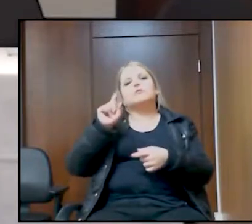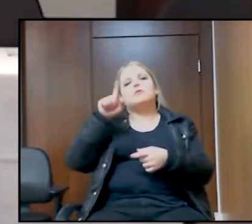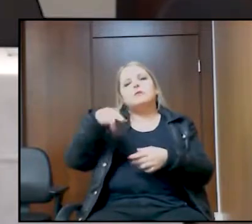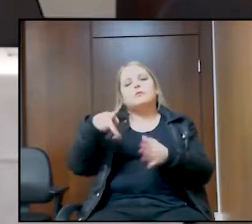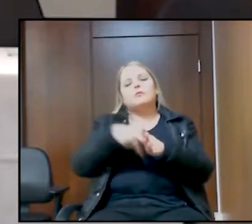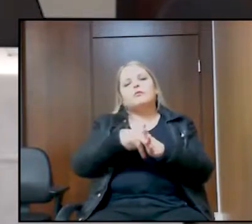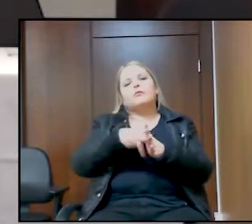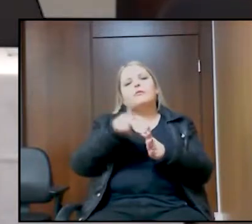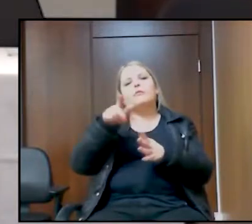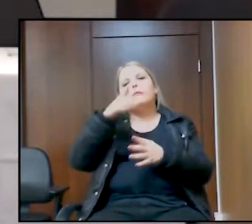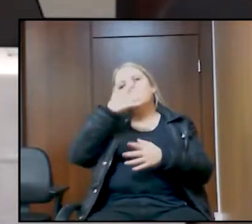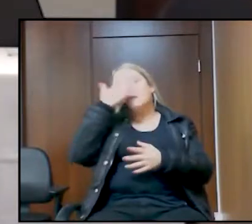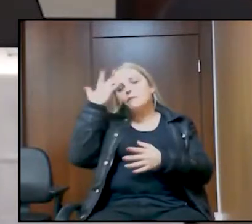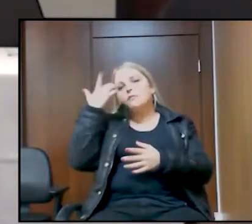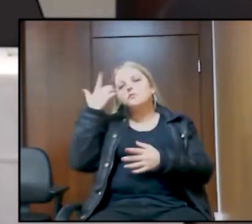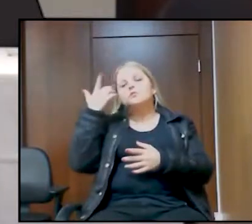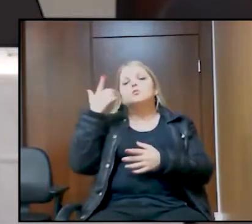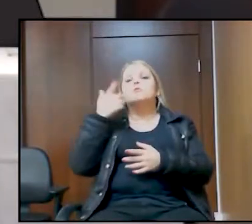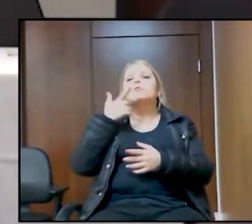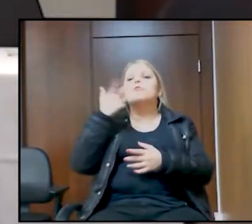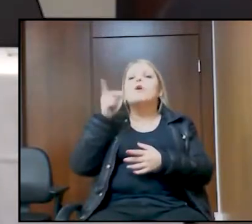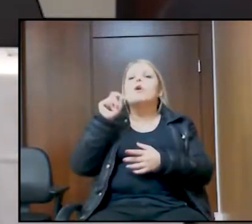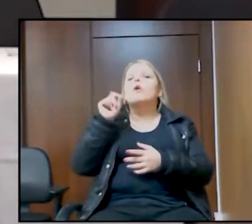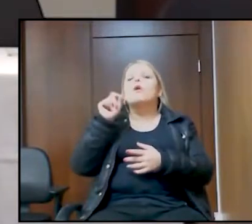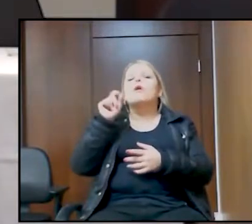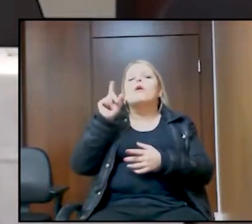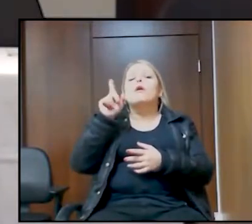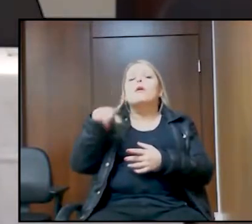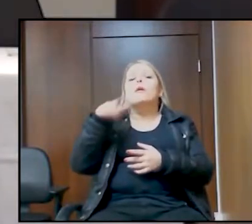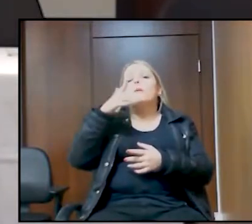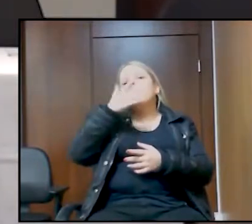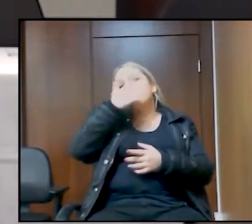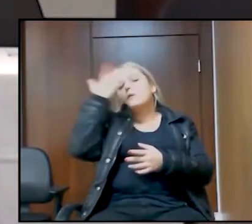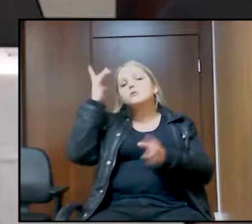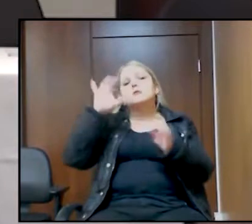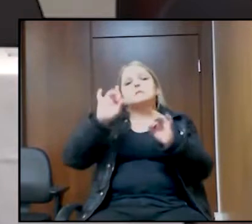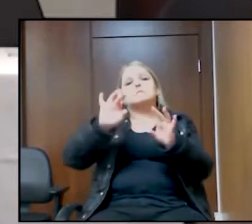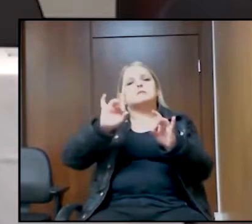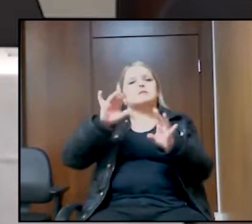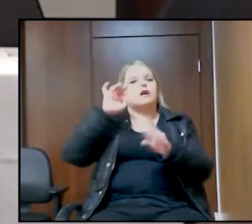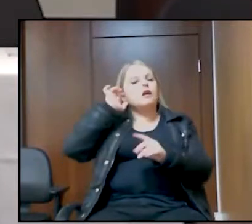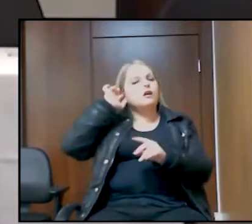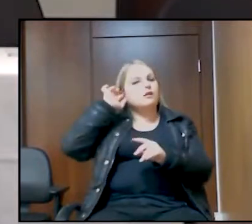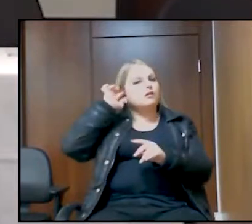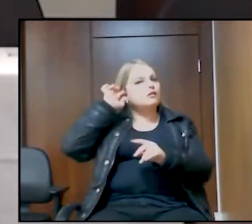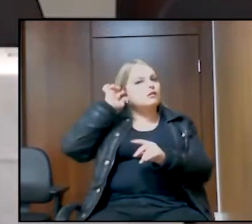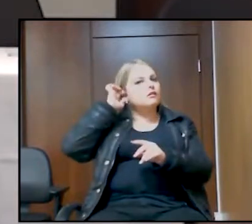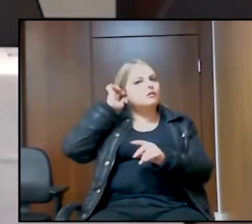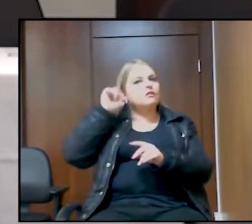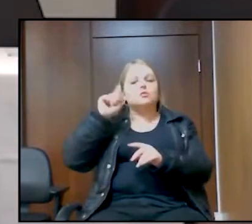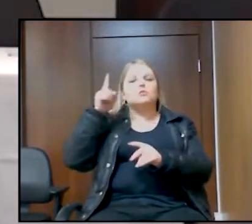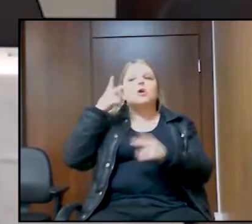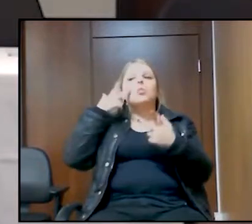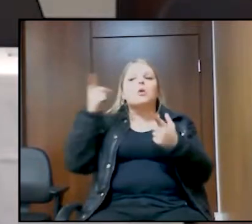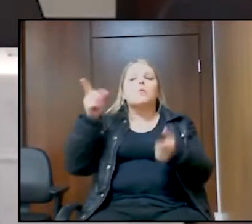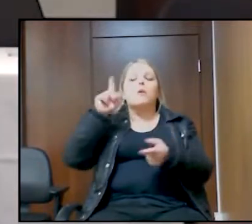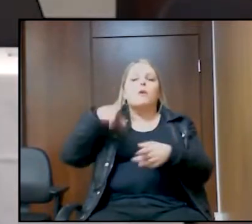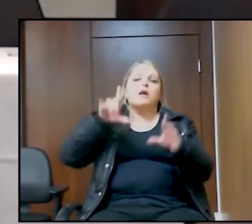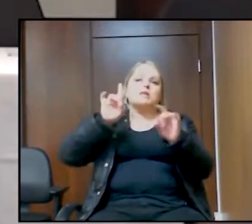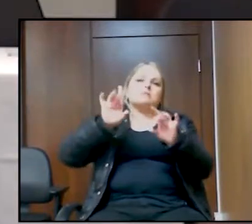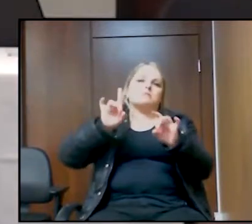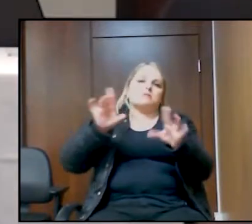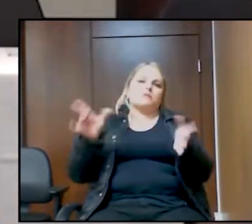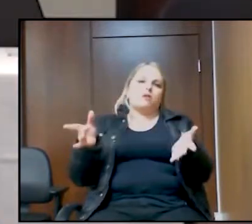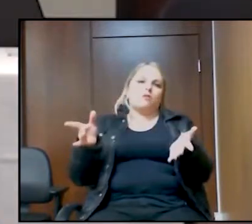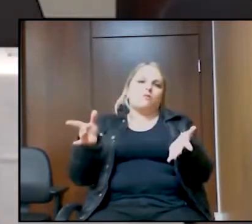que é chamado, tanto é que ainda somos chamados assim, de pessoas especiais. Não somos pessoas comuns, somos pessoas